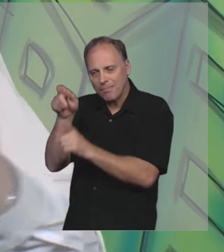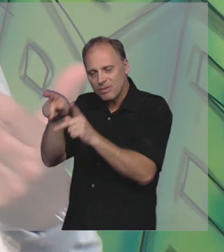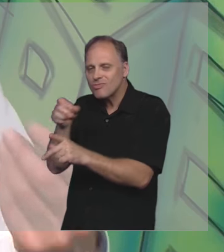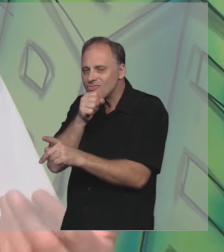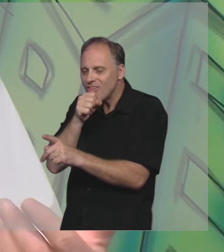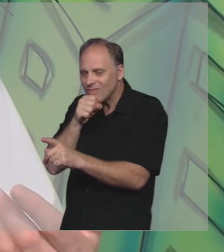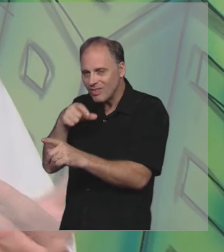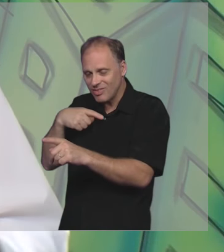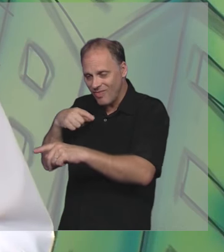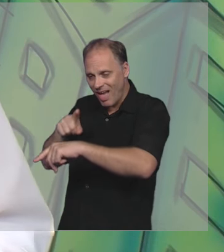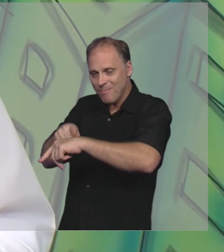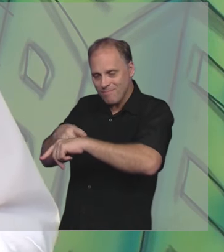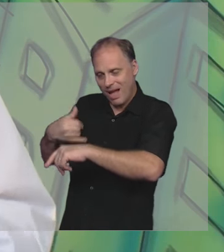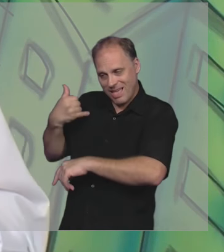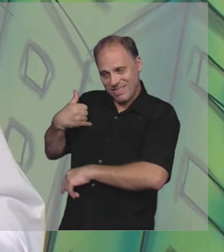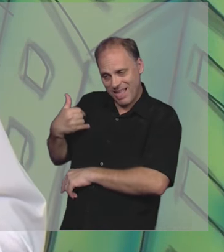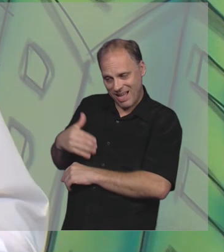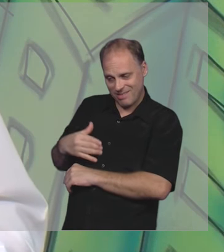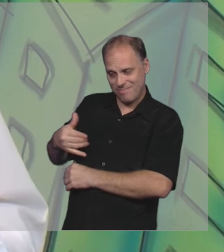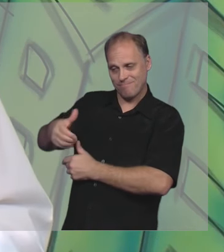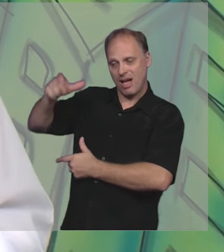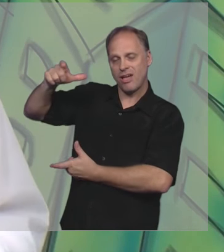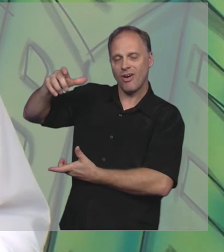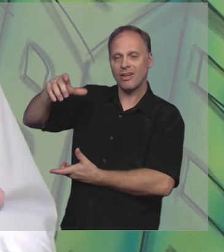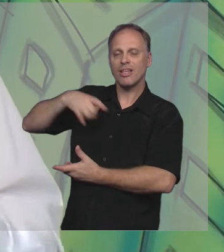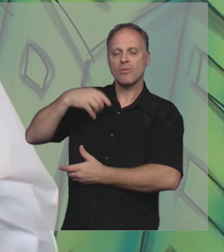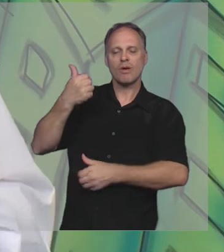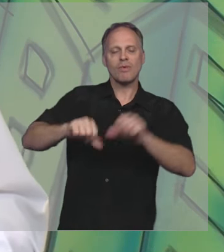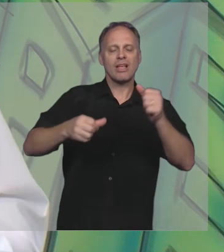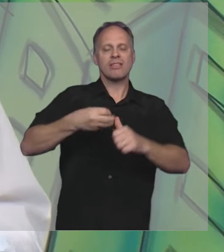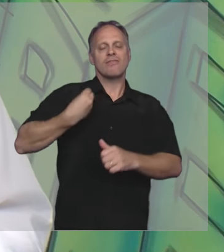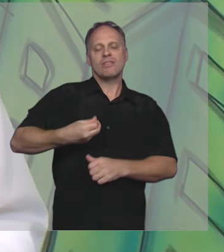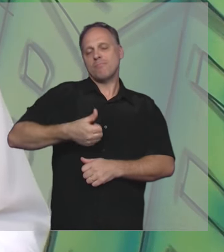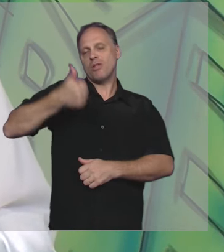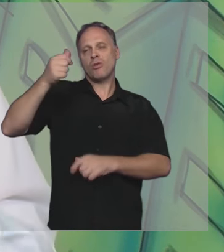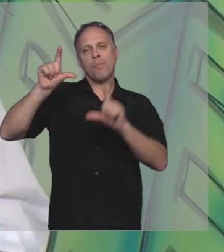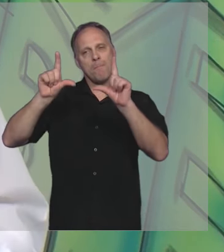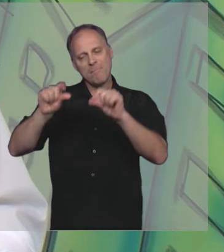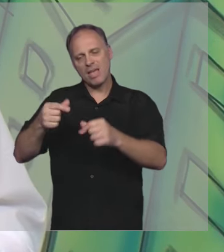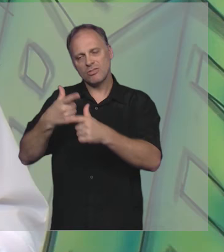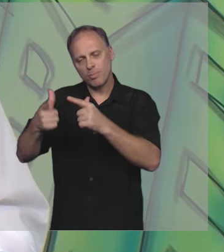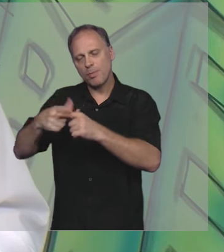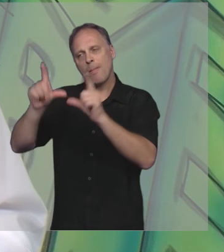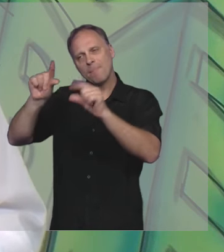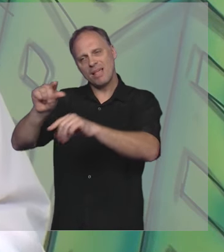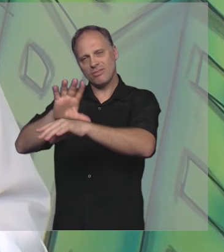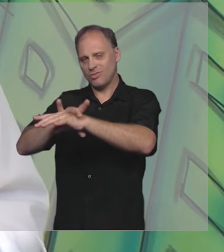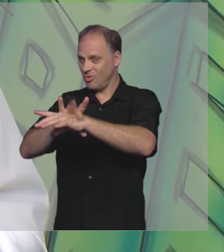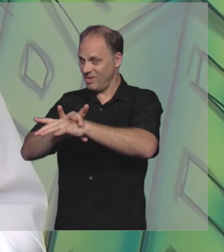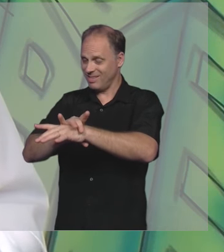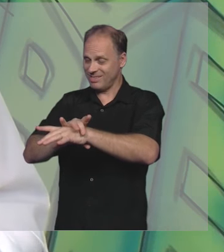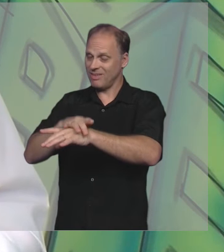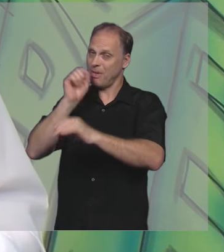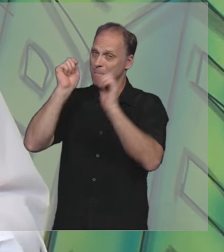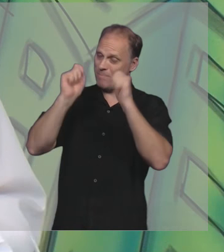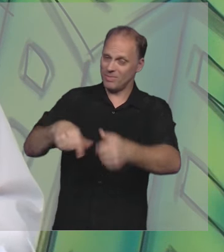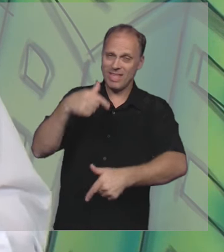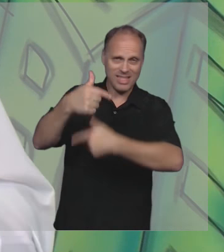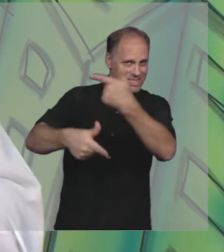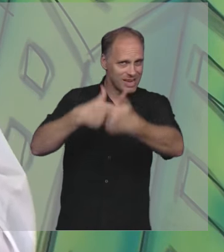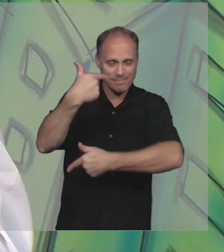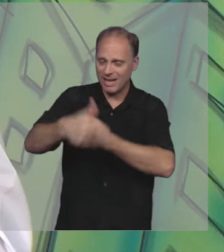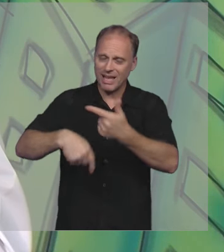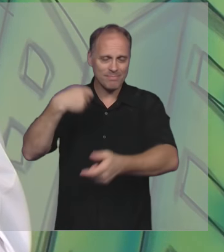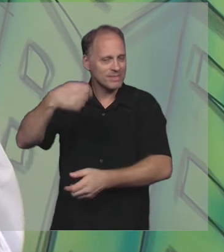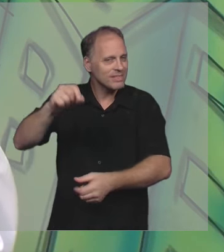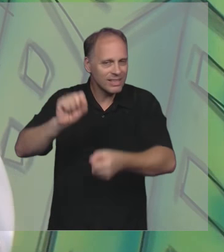idoso chegue nessa idade com uma qualidade de vida melhor, com menos sintomas, com menos agravamentos. Então, o que a gente puder trabalhar, a